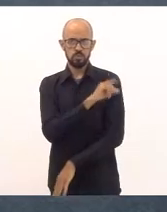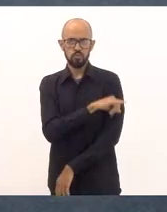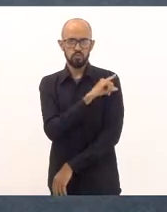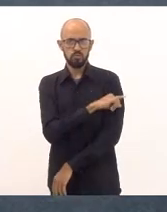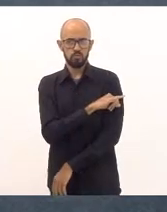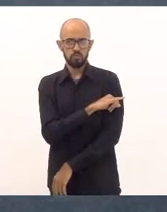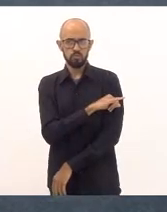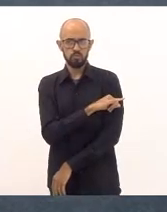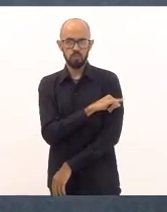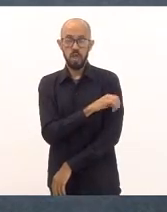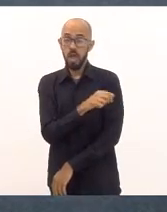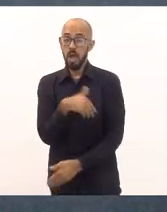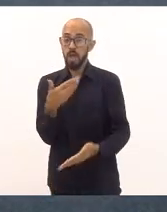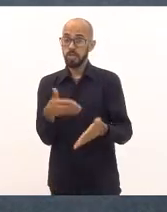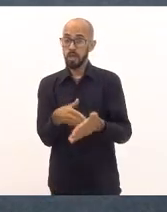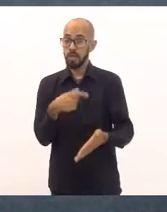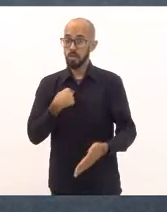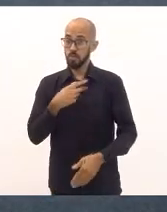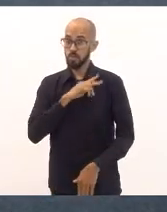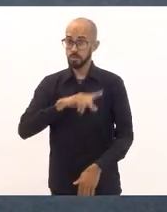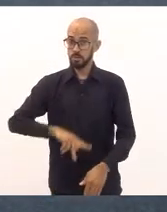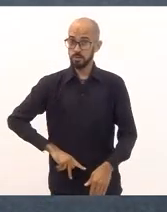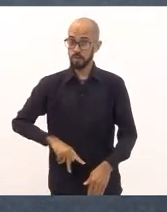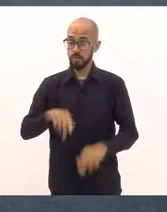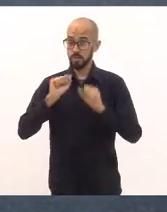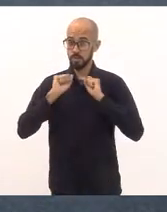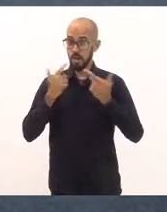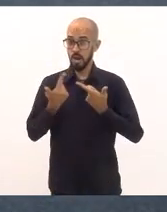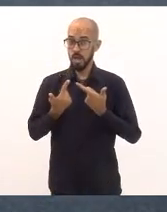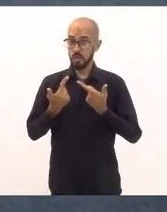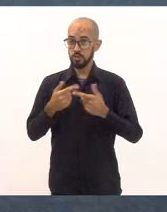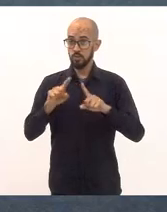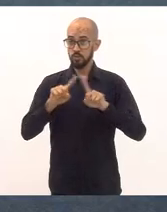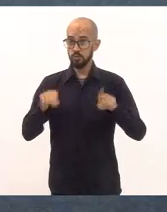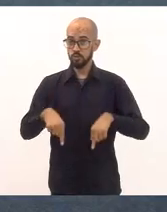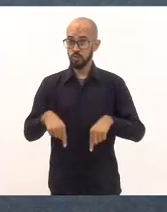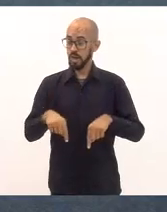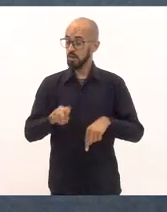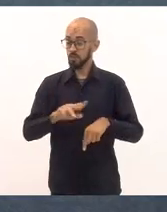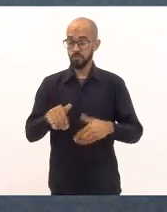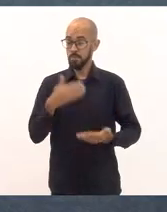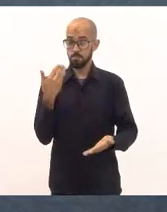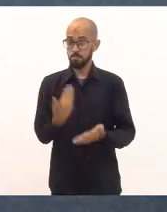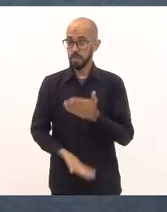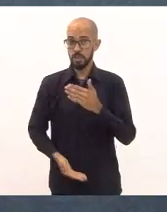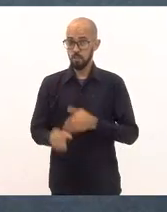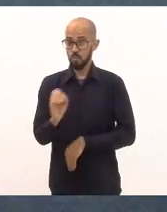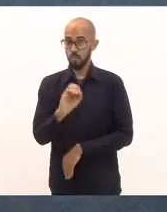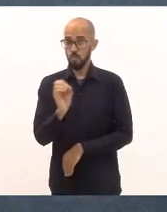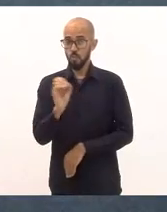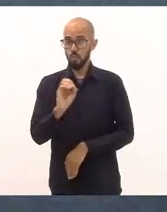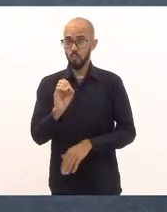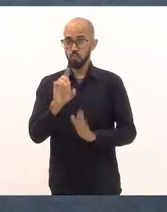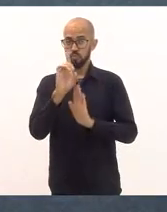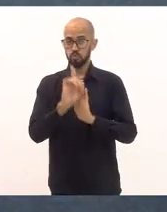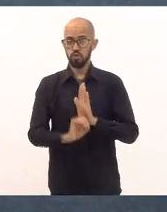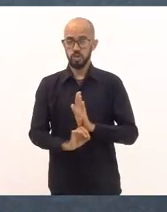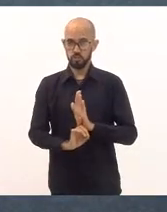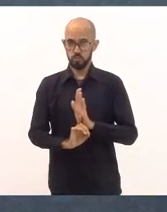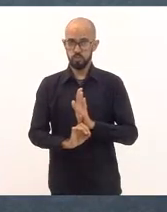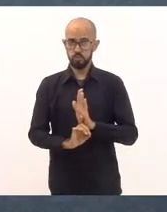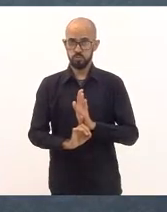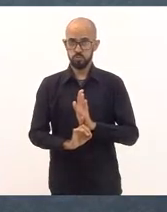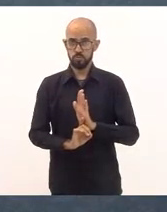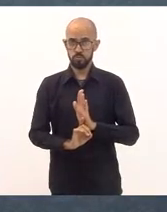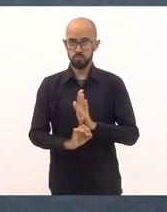dessa casa, servidor público do Estado do Rio de Janeiro não perderá nenhum direito. E